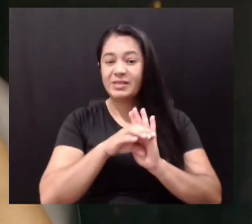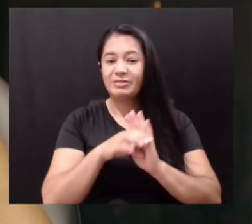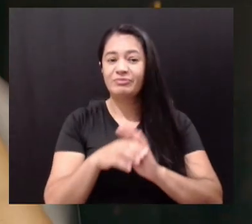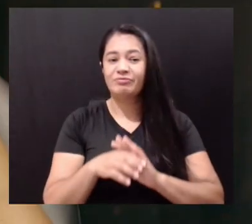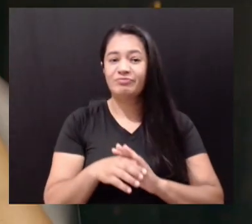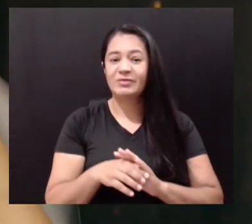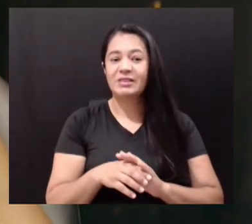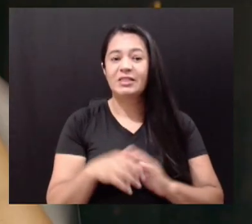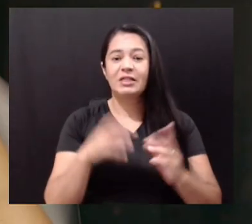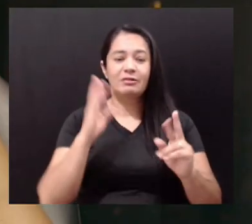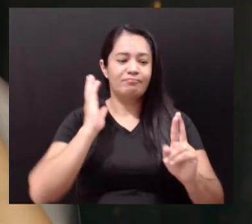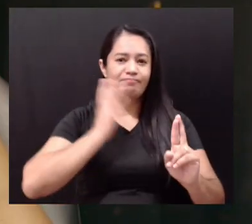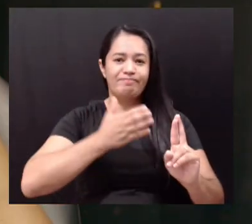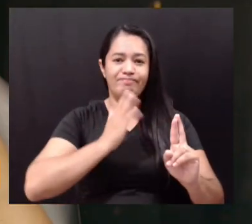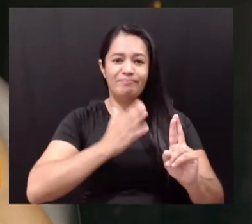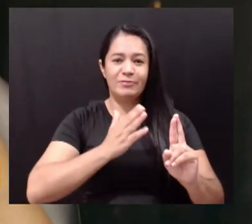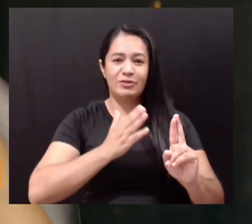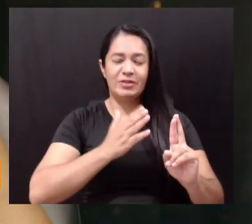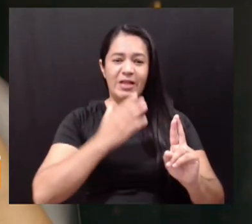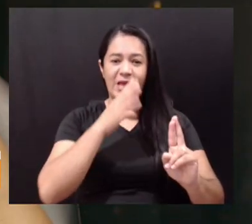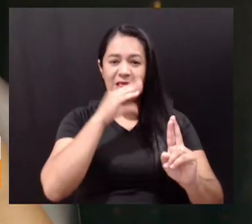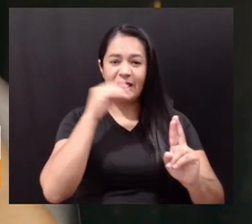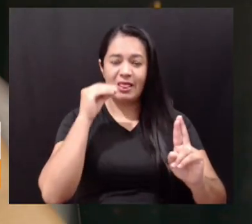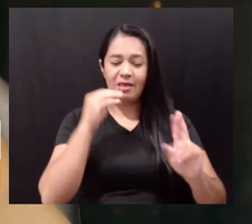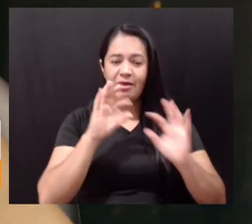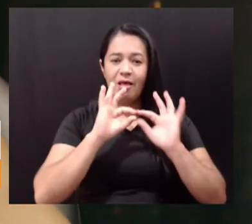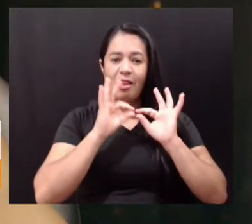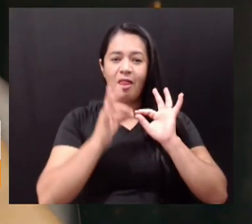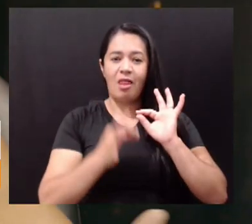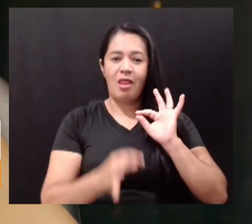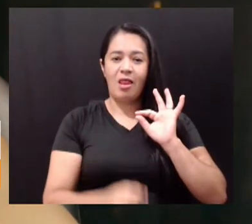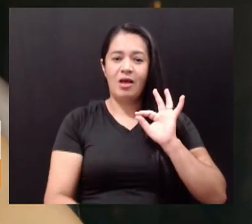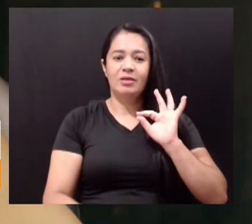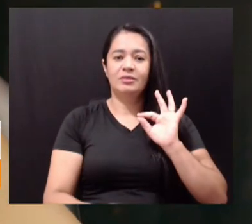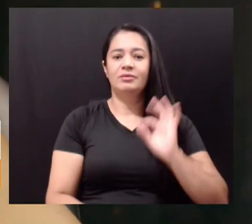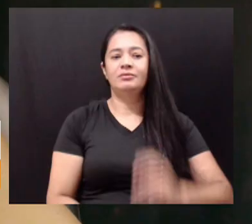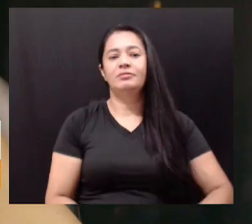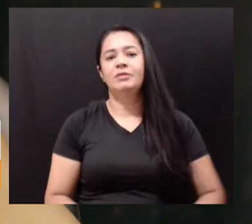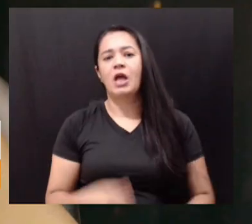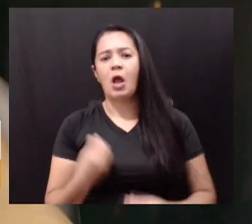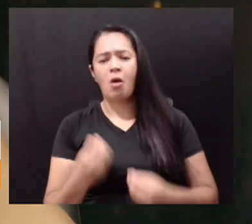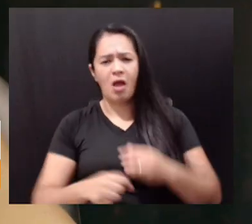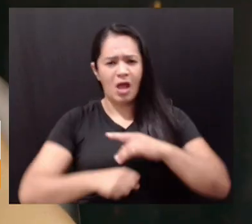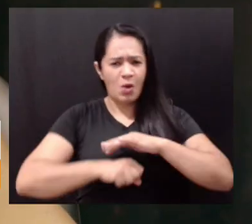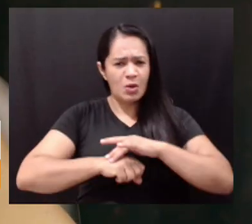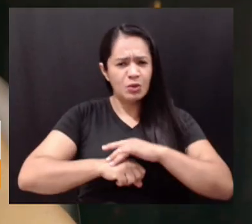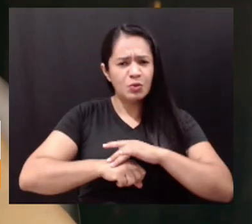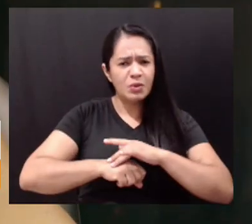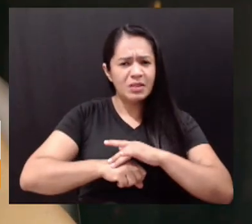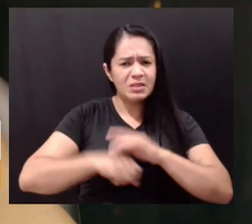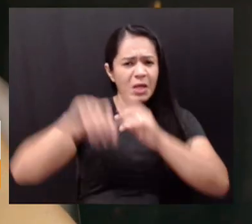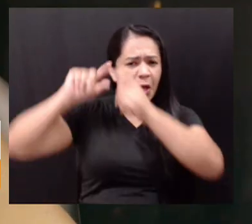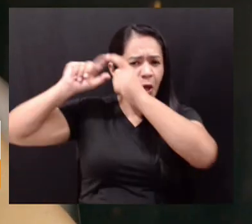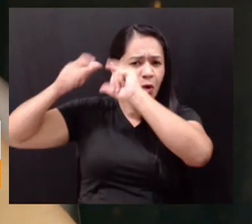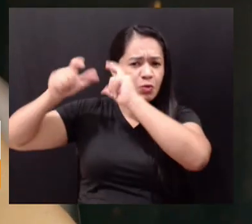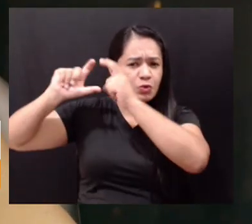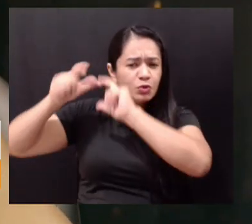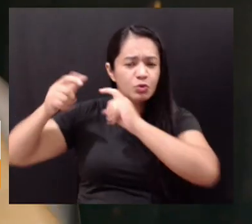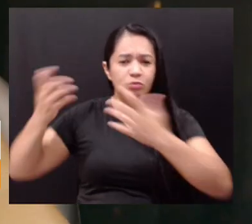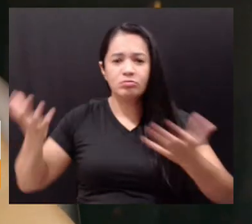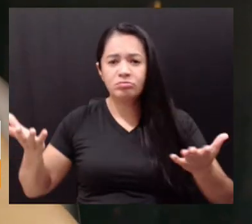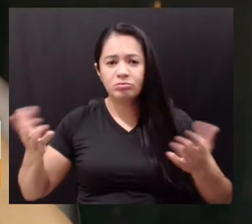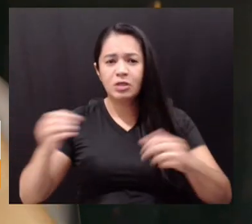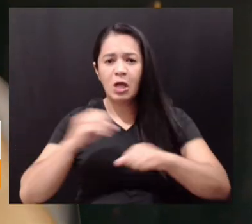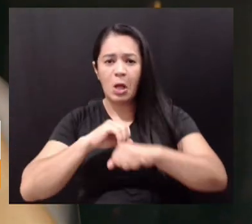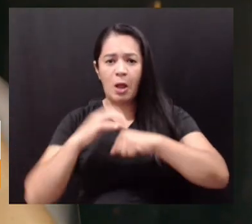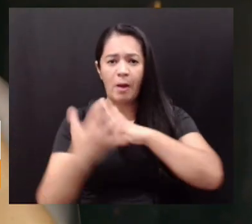adolescência prolongada ou tardia. Mas e aí? É uma doença? É um distúrbio? A pandemia ajudou nesse processo? Ou